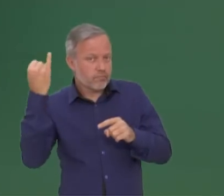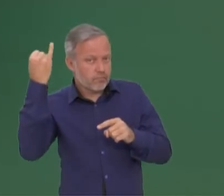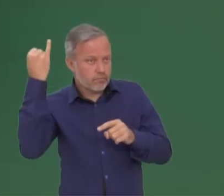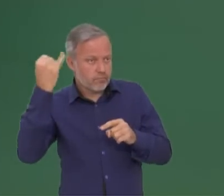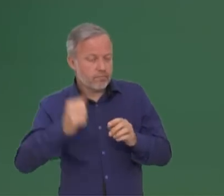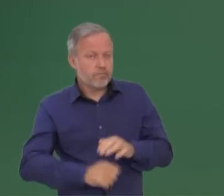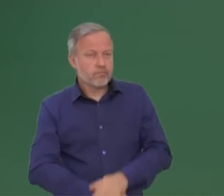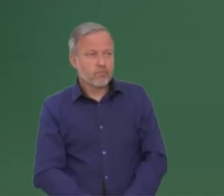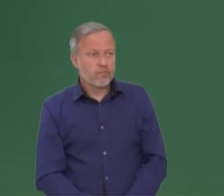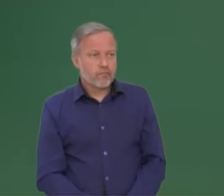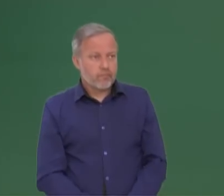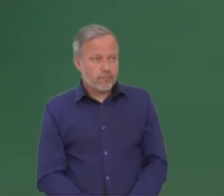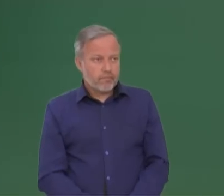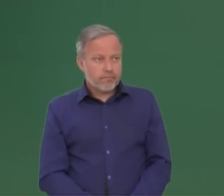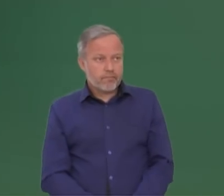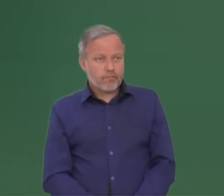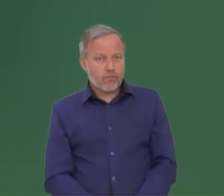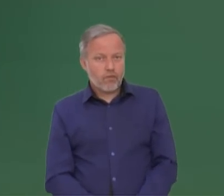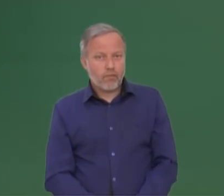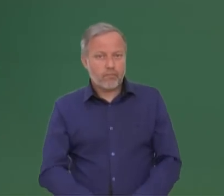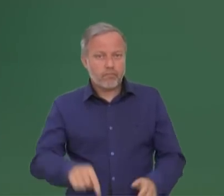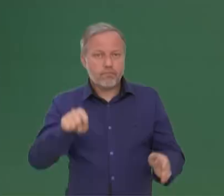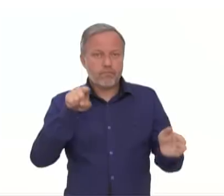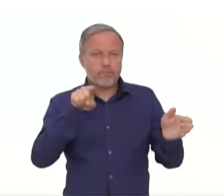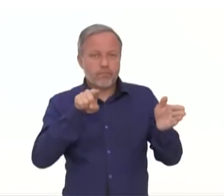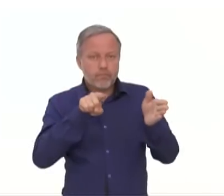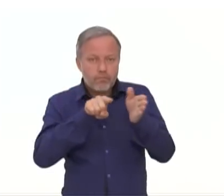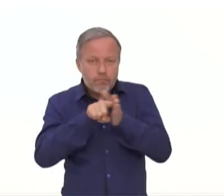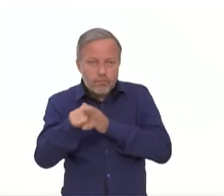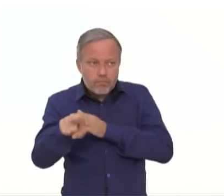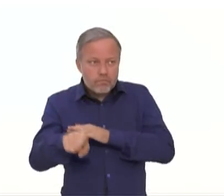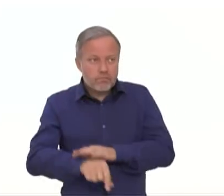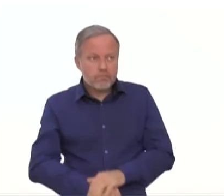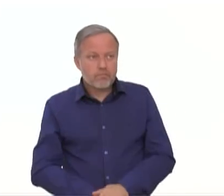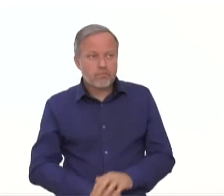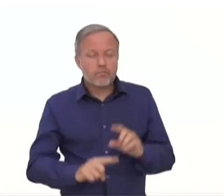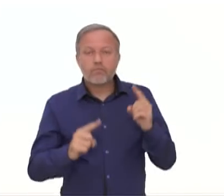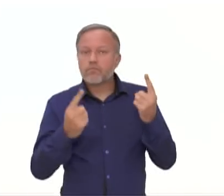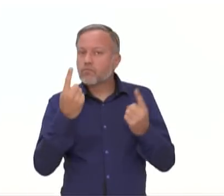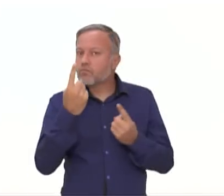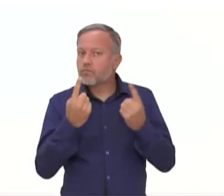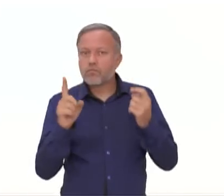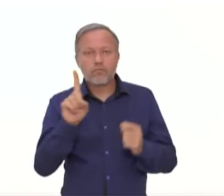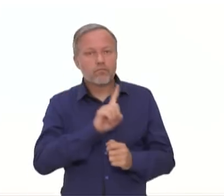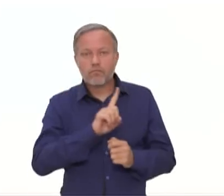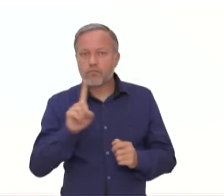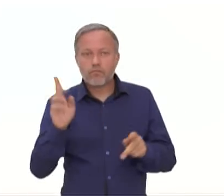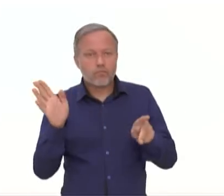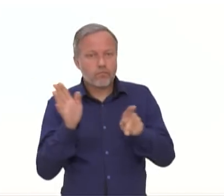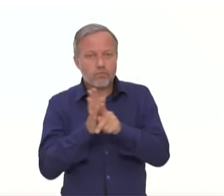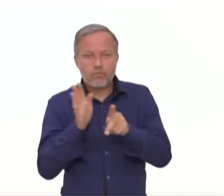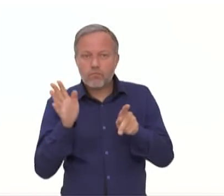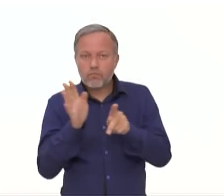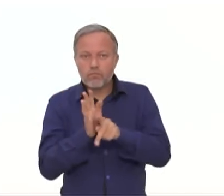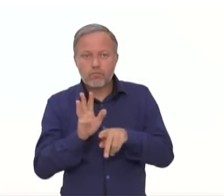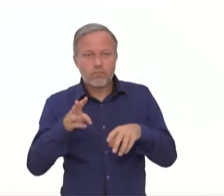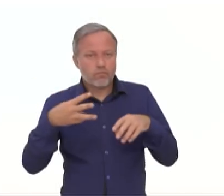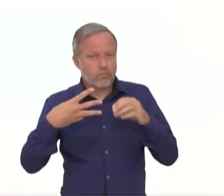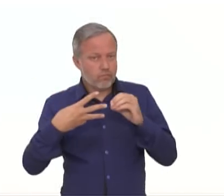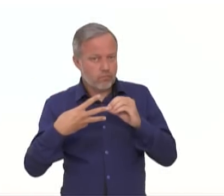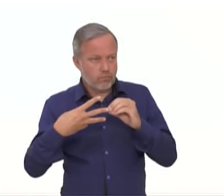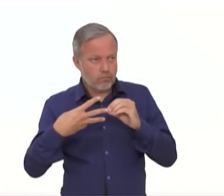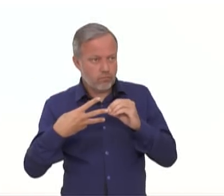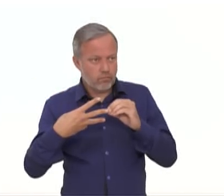principais. Pegadinha, né? Exercício número 2. Qual não é um componente fundamental